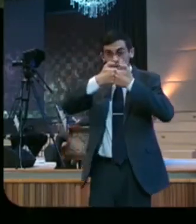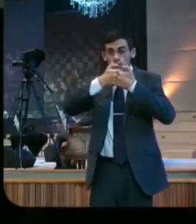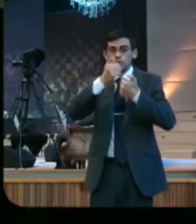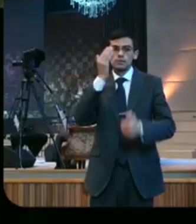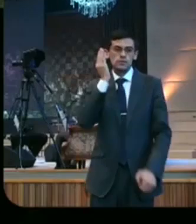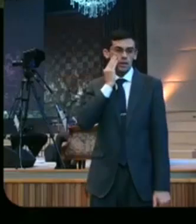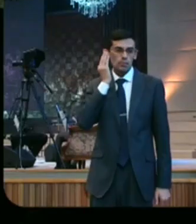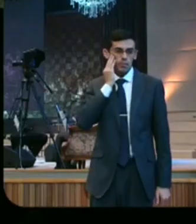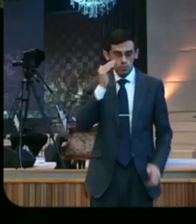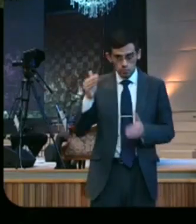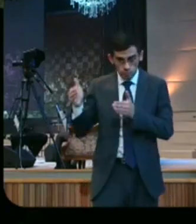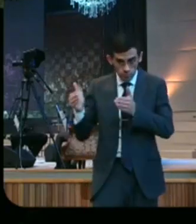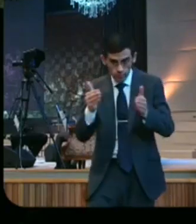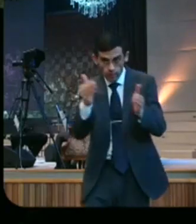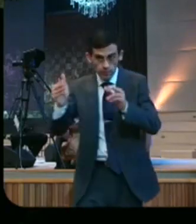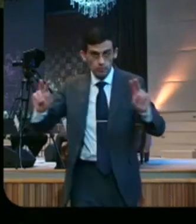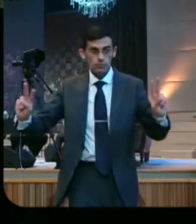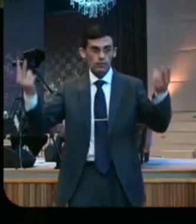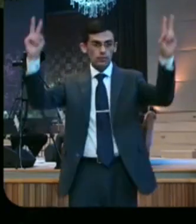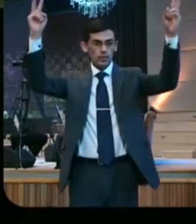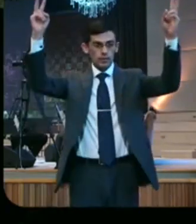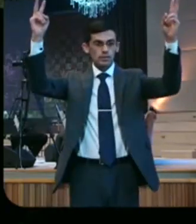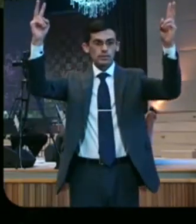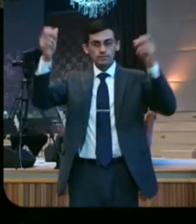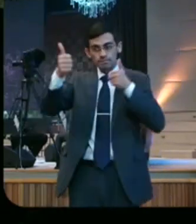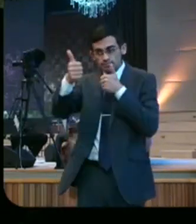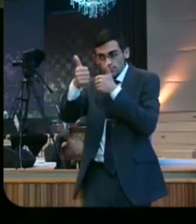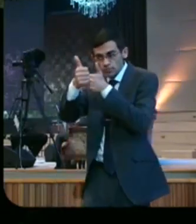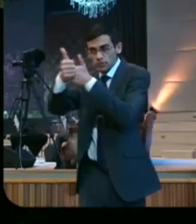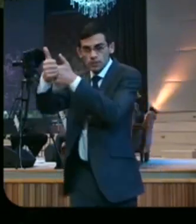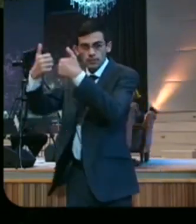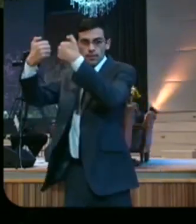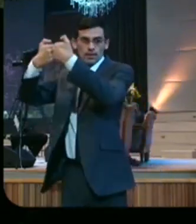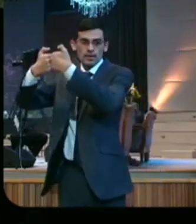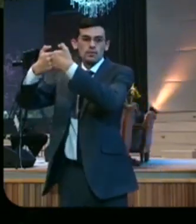da vitória, siga a arca.